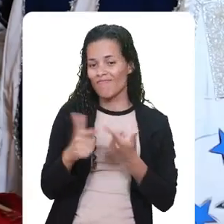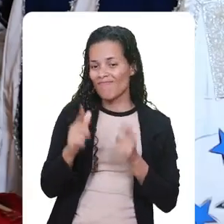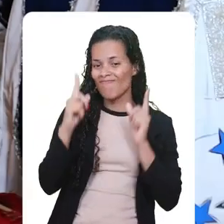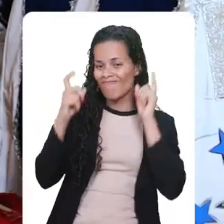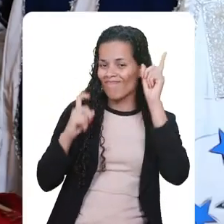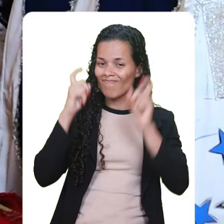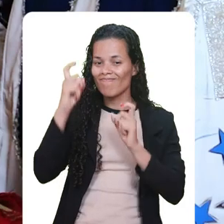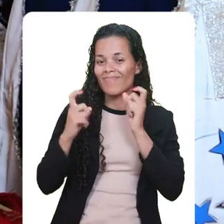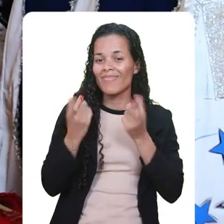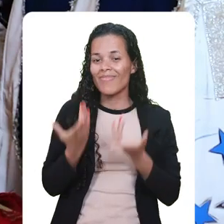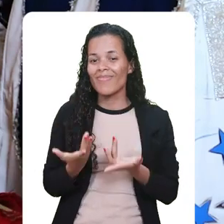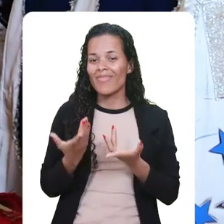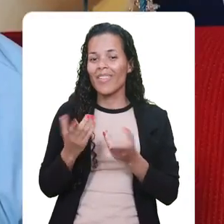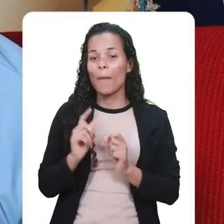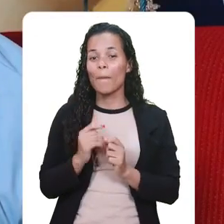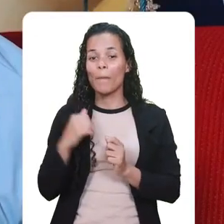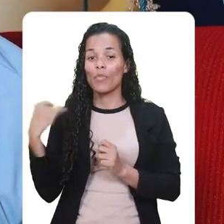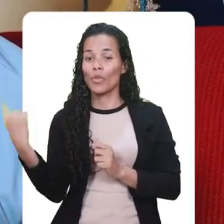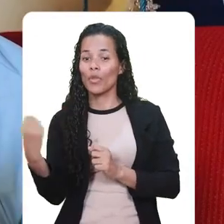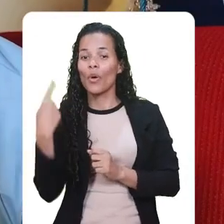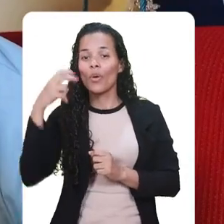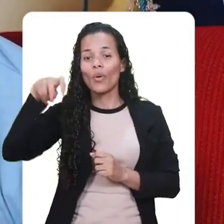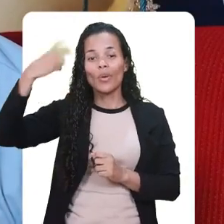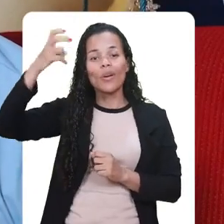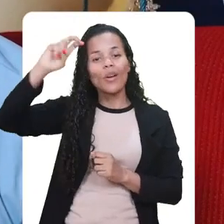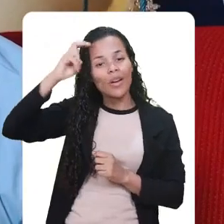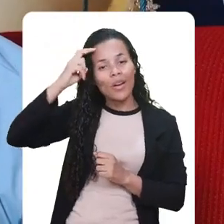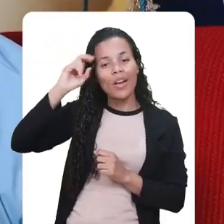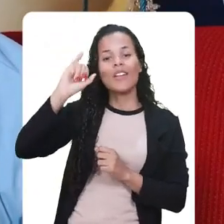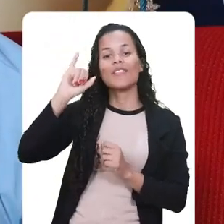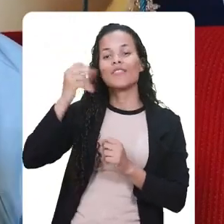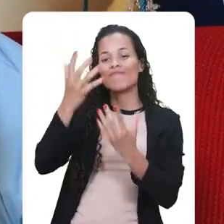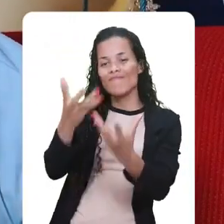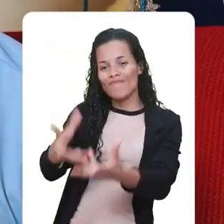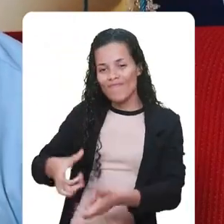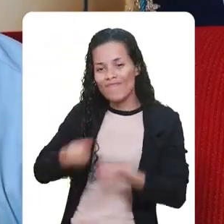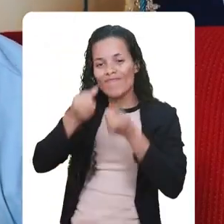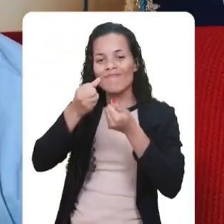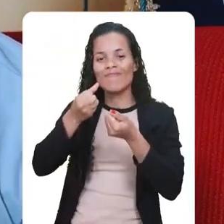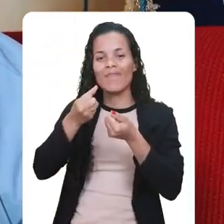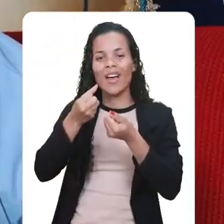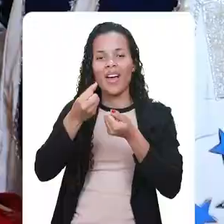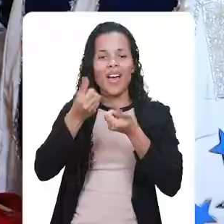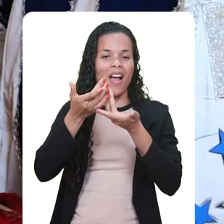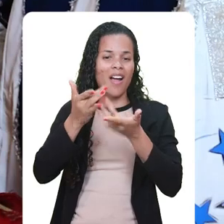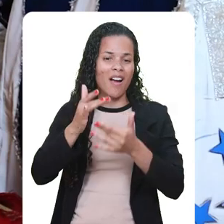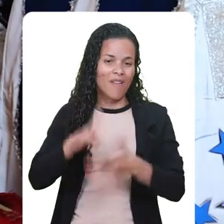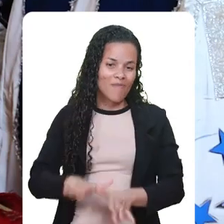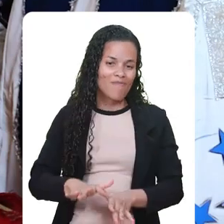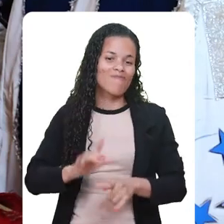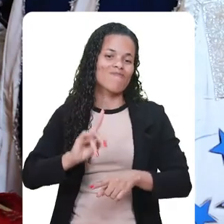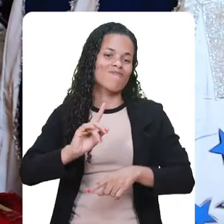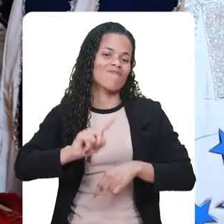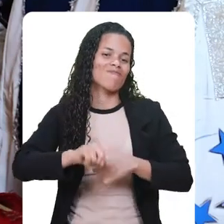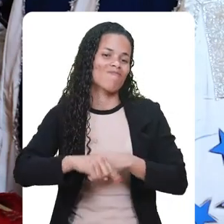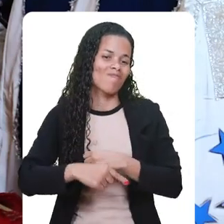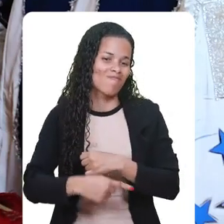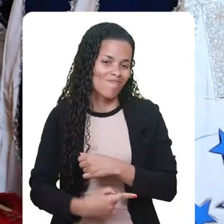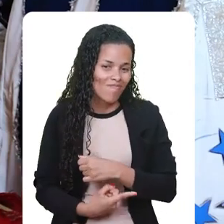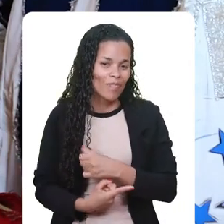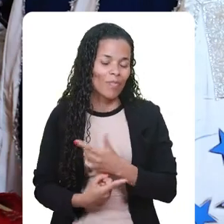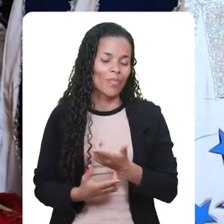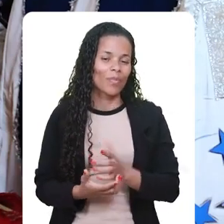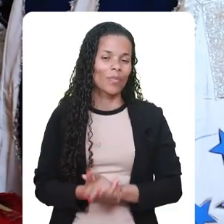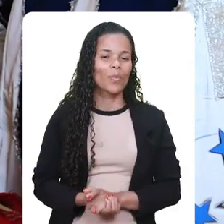não tiver uma preocupação para a nossa cultura, se não tiver um resgate, cada dia mais ela vai se acabar, ela